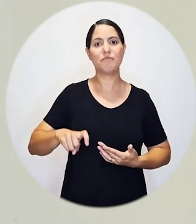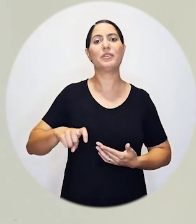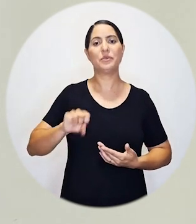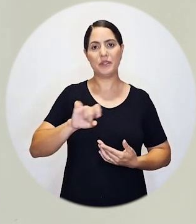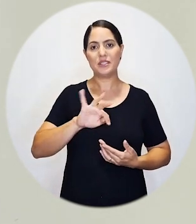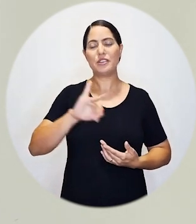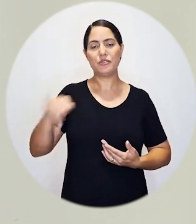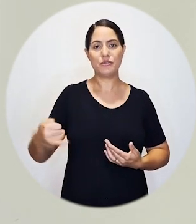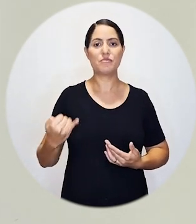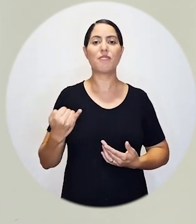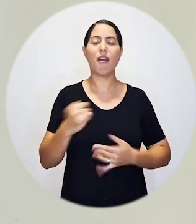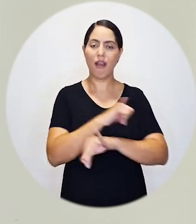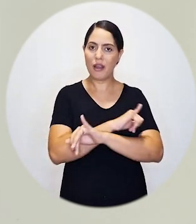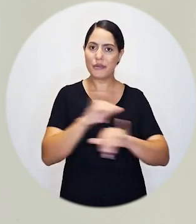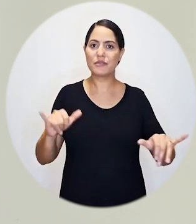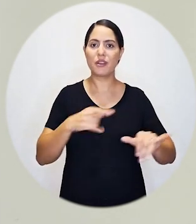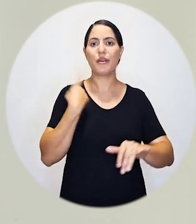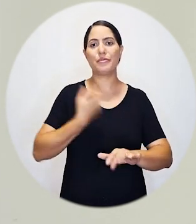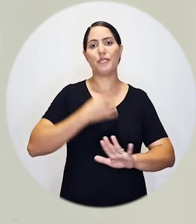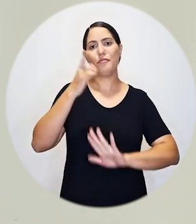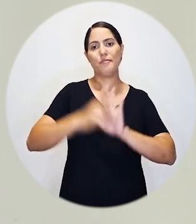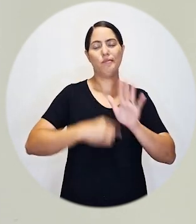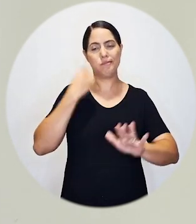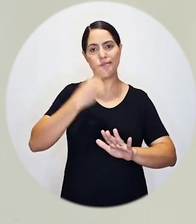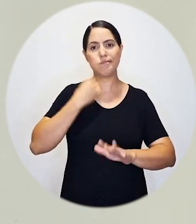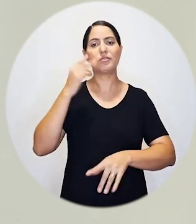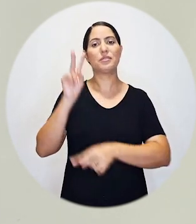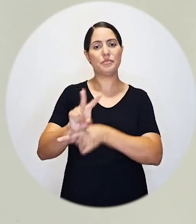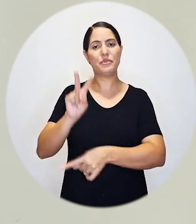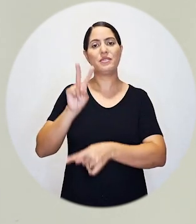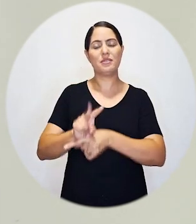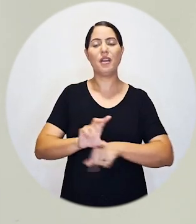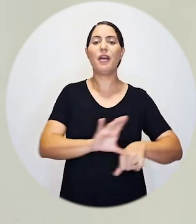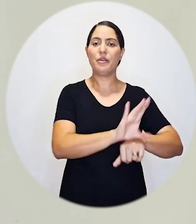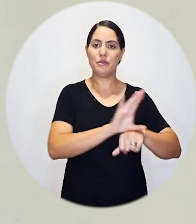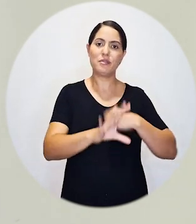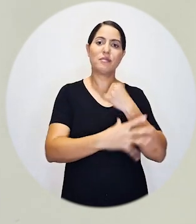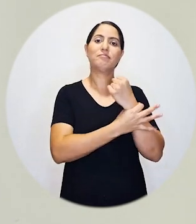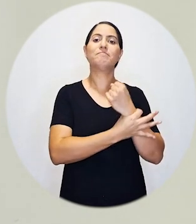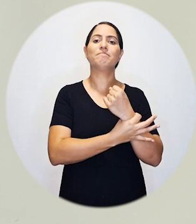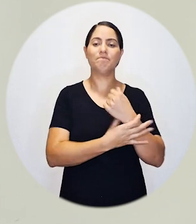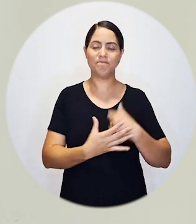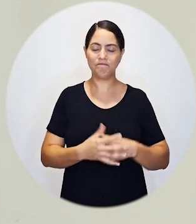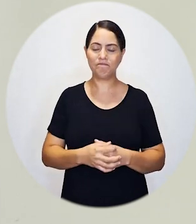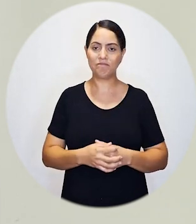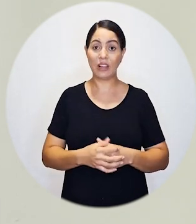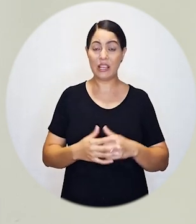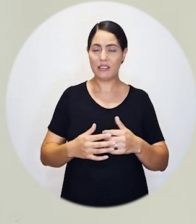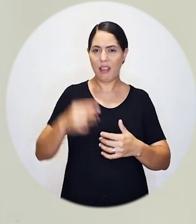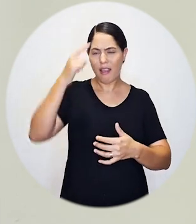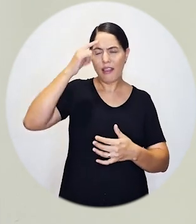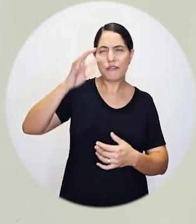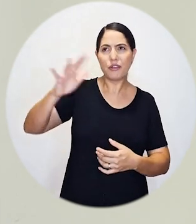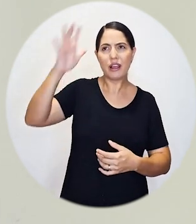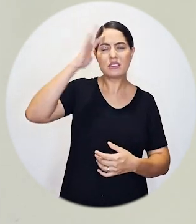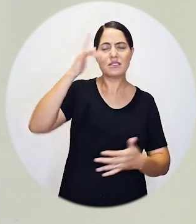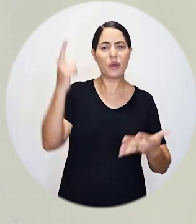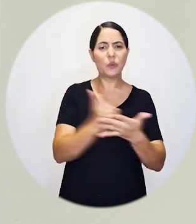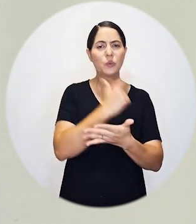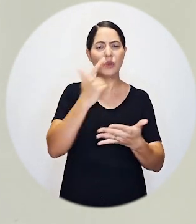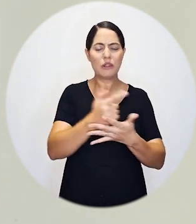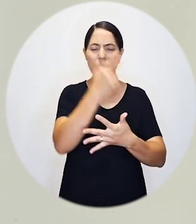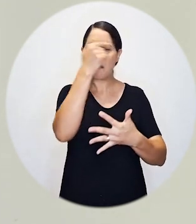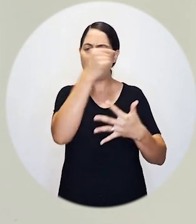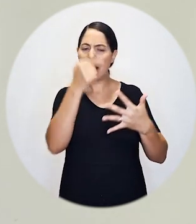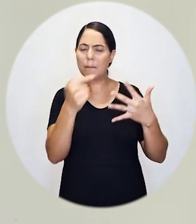como uma defensora incansável das prerrogativas da advocacia e das garantias constitucionais. Que as reflexões apresentadas nessa